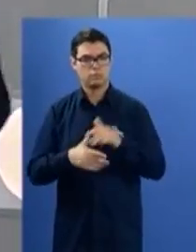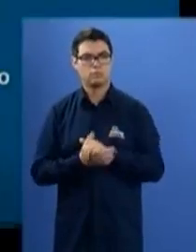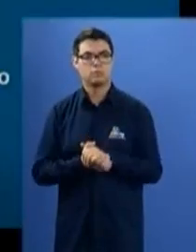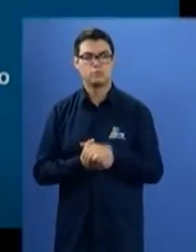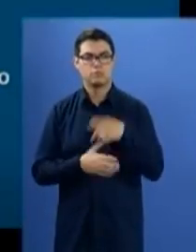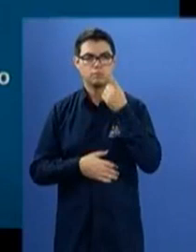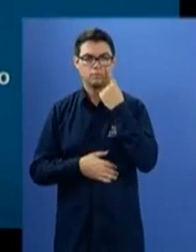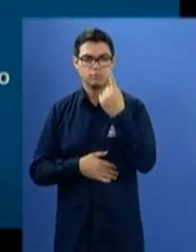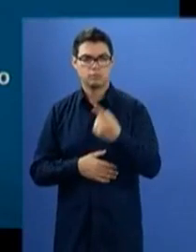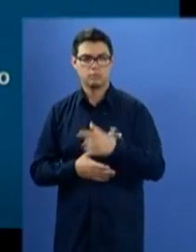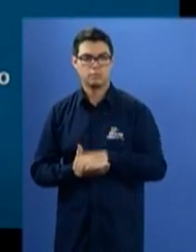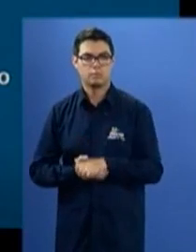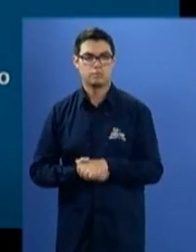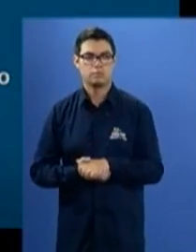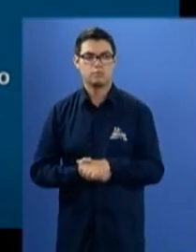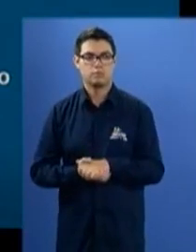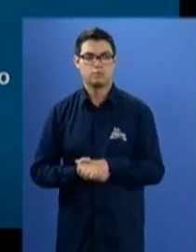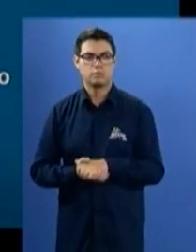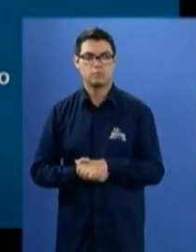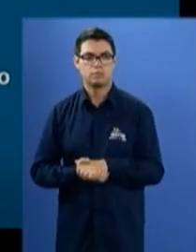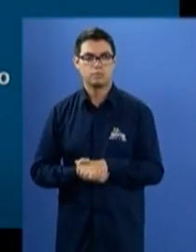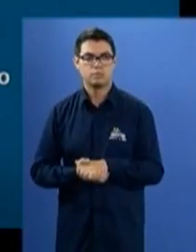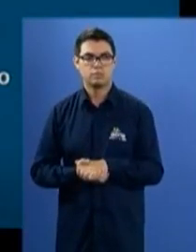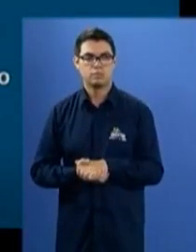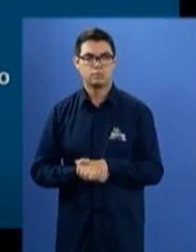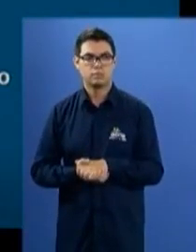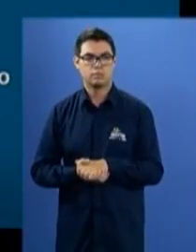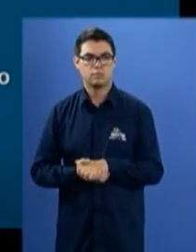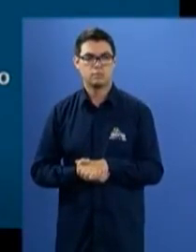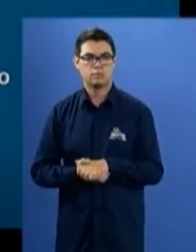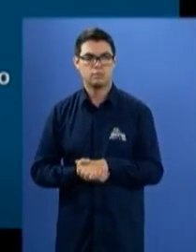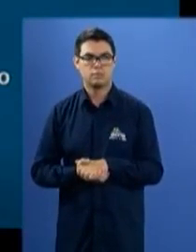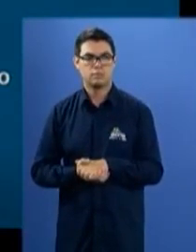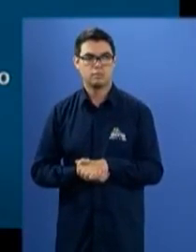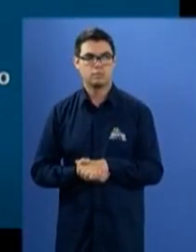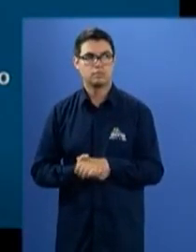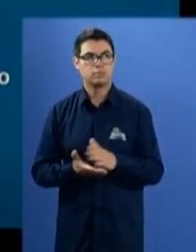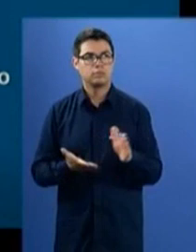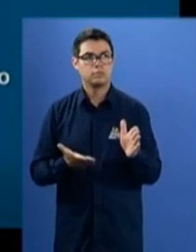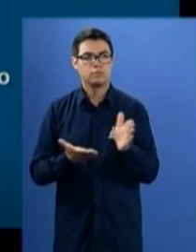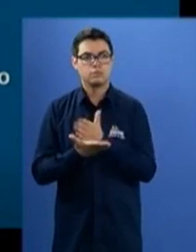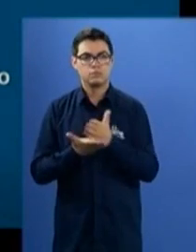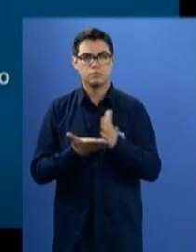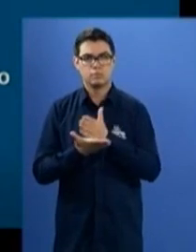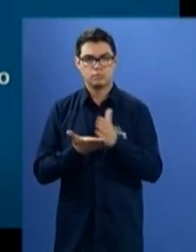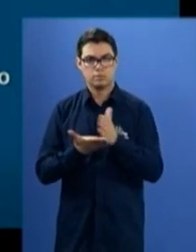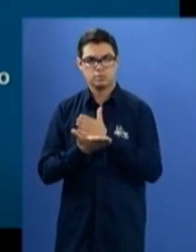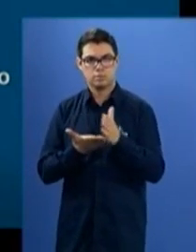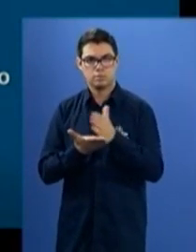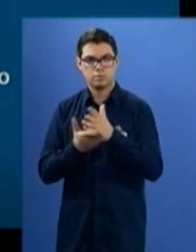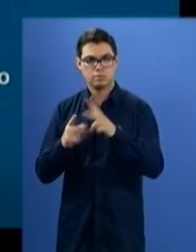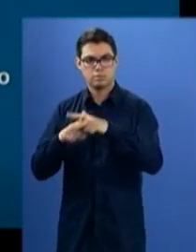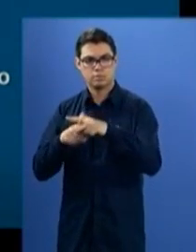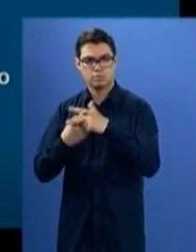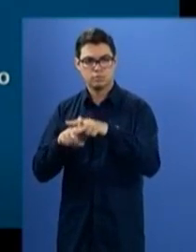No próximo slide. Algumas ferramentas, né, de por